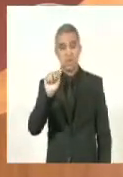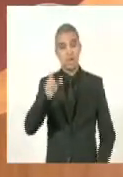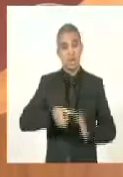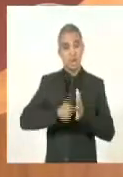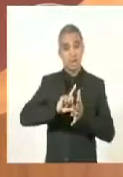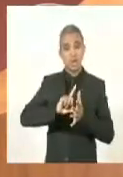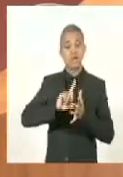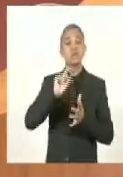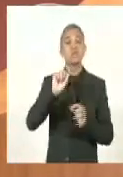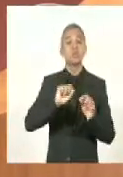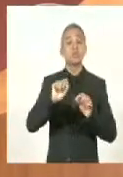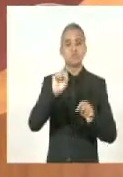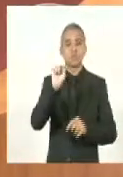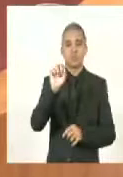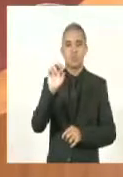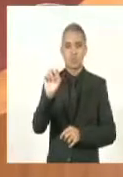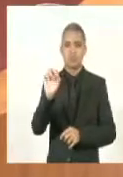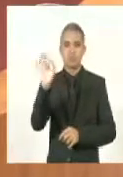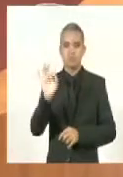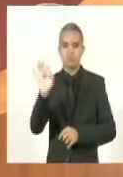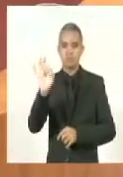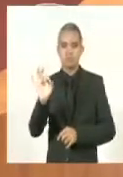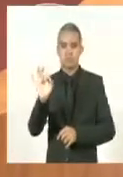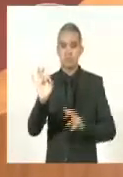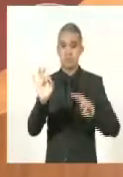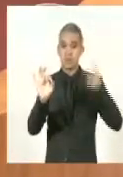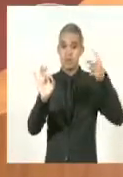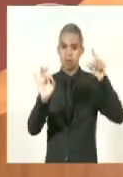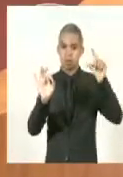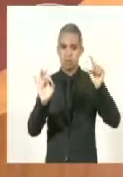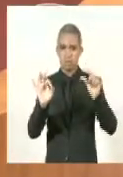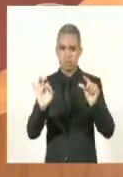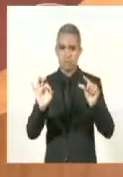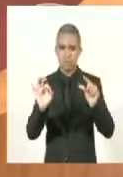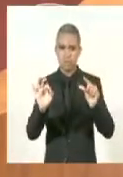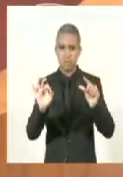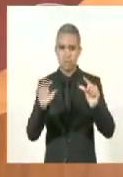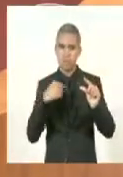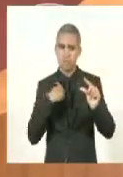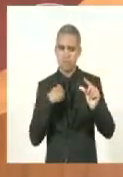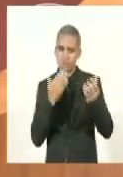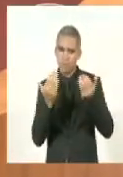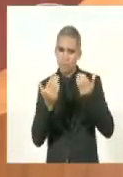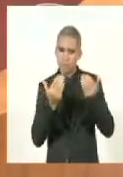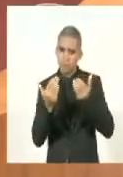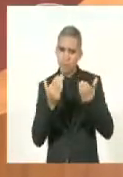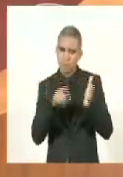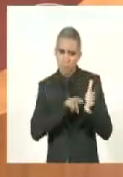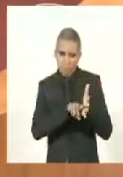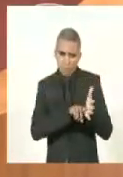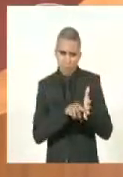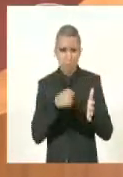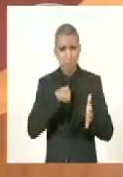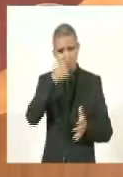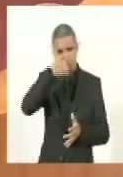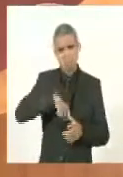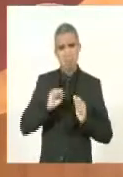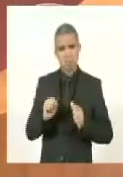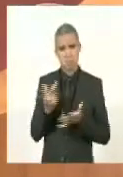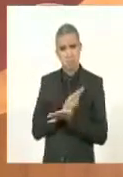5 pontos maior. Então, é uma questão, uma análise que eu estou fazendo. Posso estar errado, posso não estar, estou embasando minha